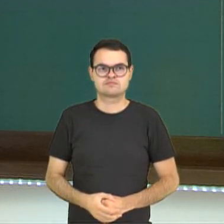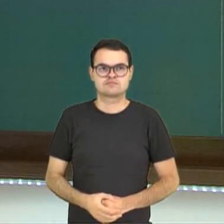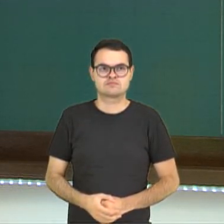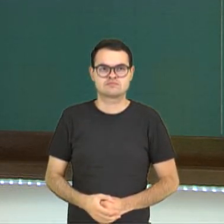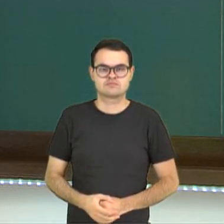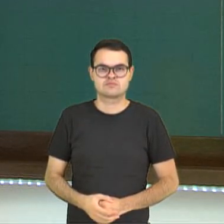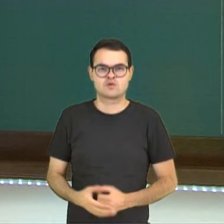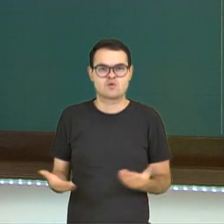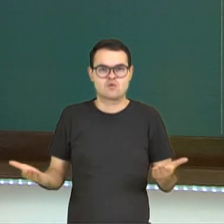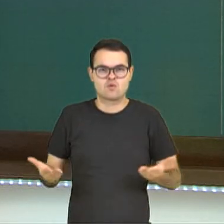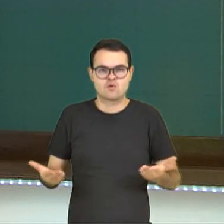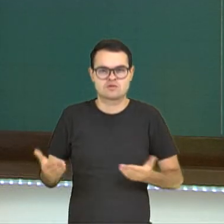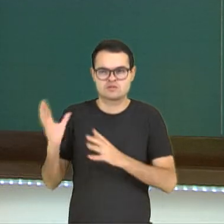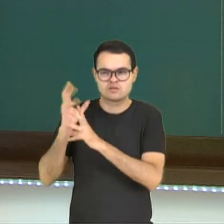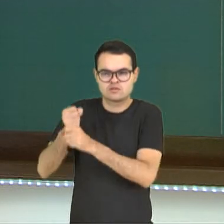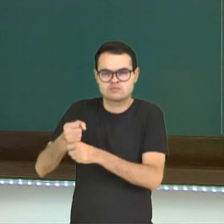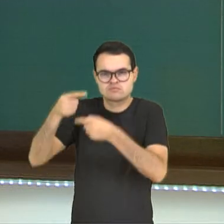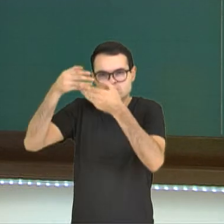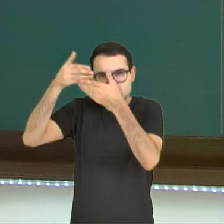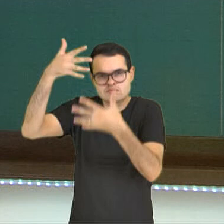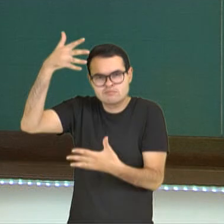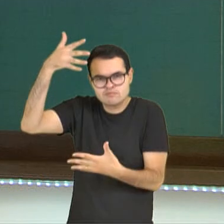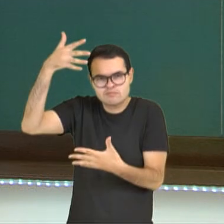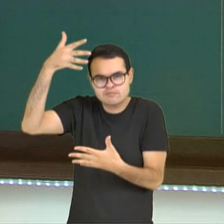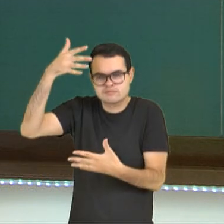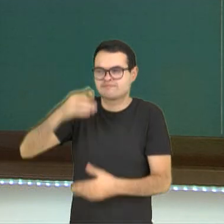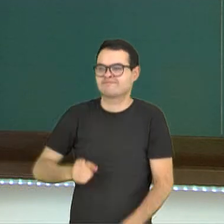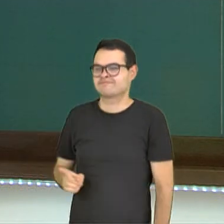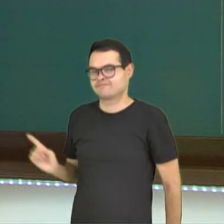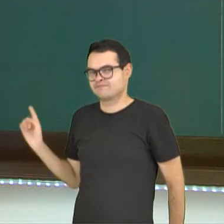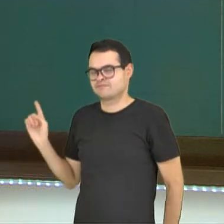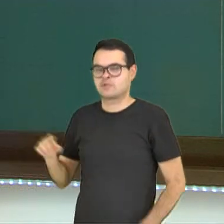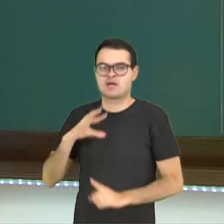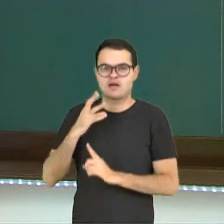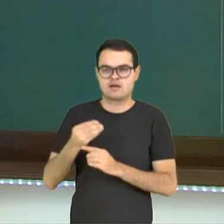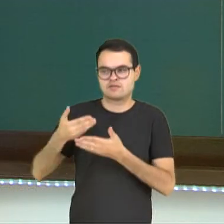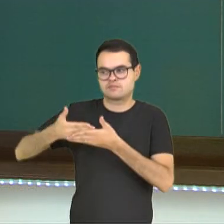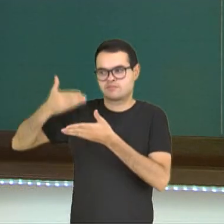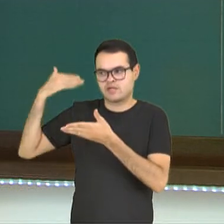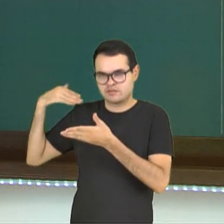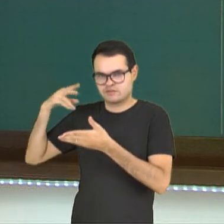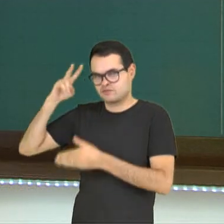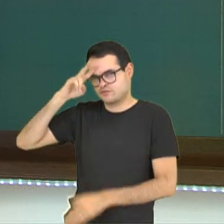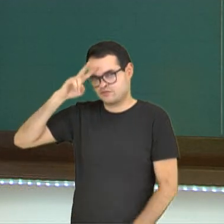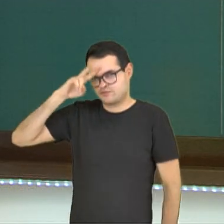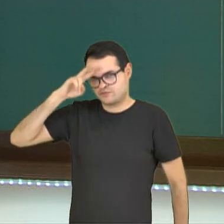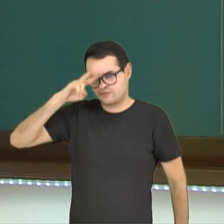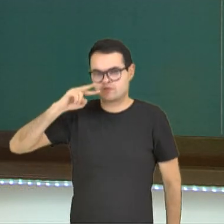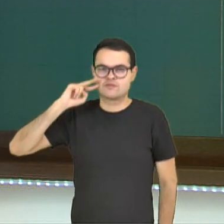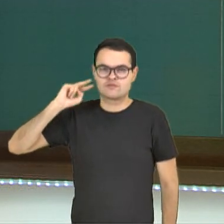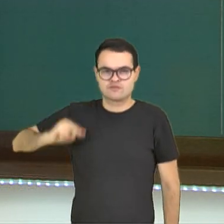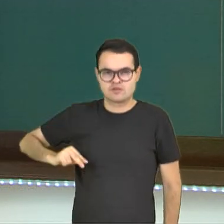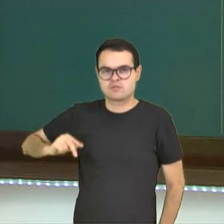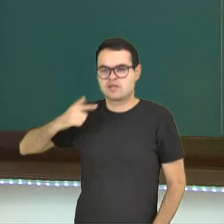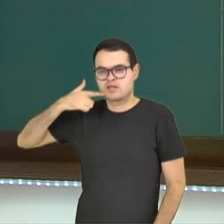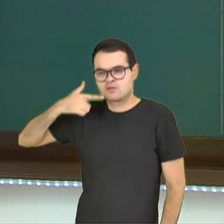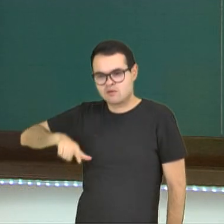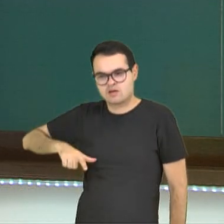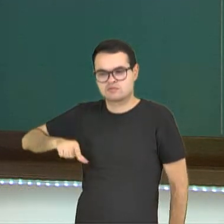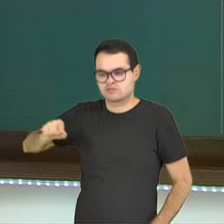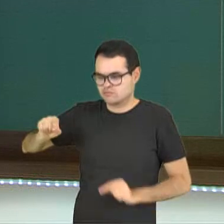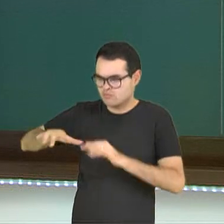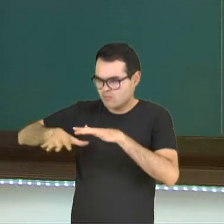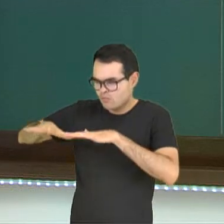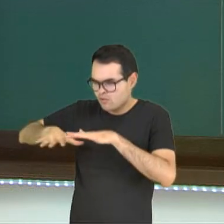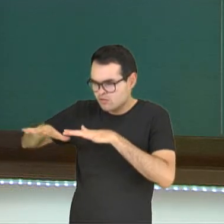o que a gente viu na aula de hoje? Poxa, o que a gente viu na aula de hoje foi arte pré-histórica, né? Então a gente viu a linguagem da história da arte nos seus